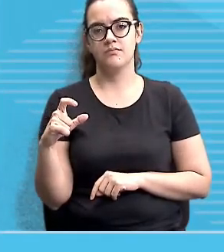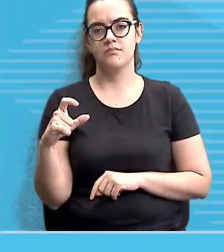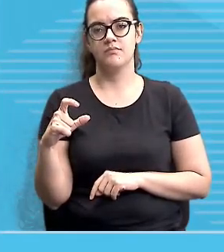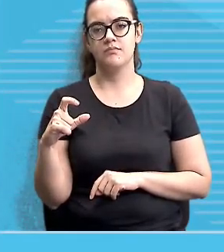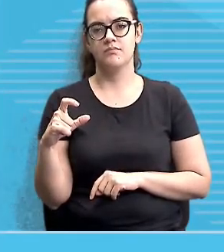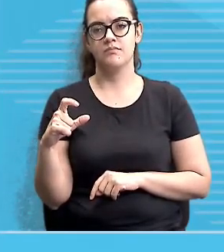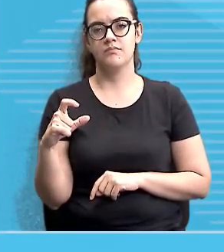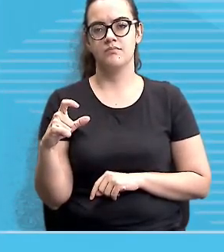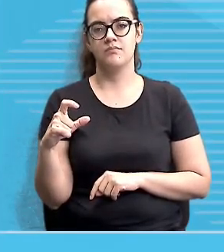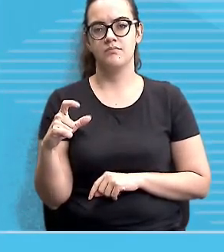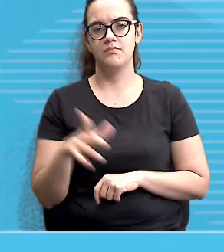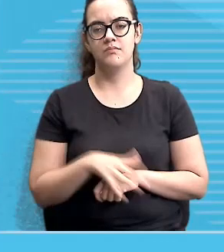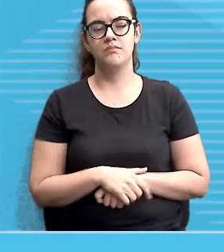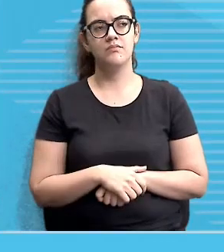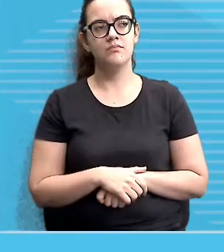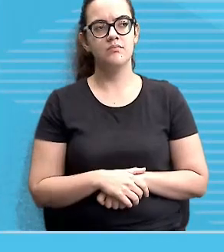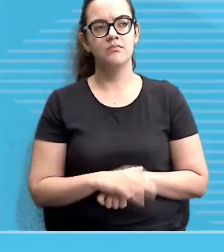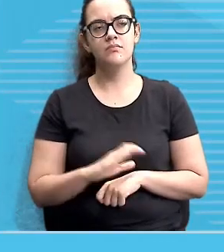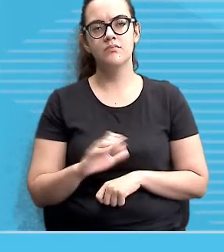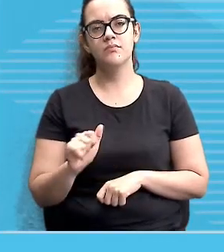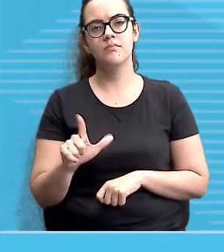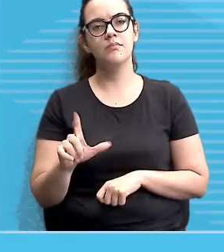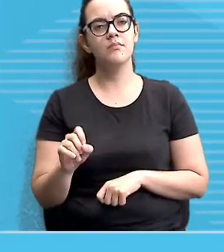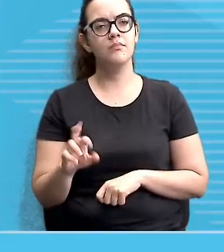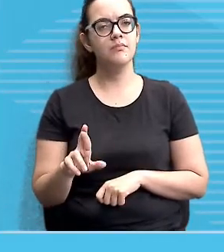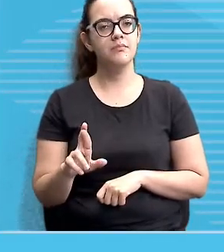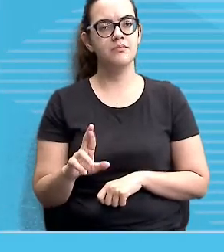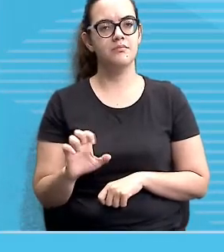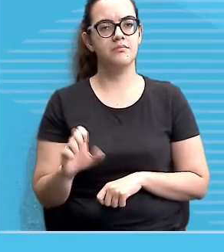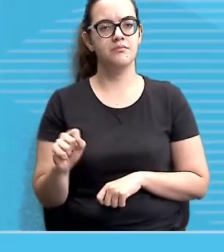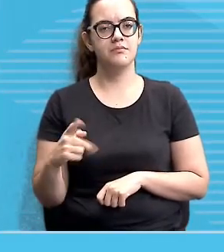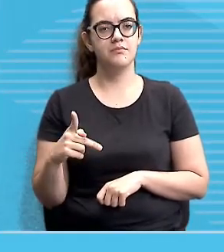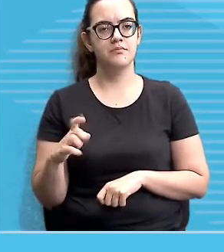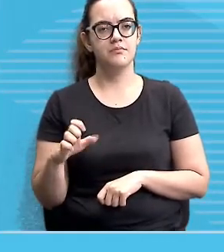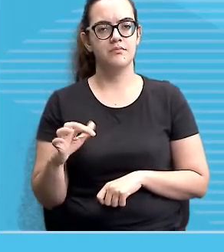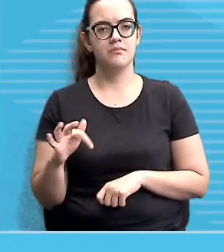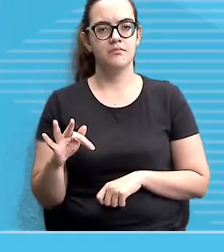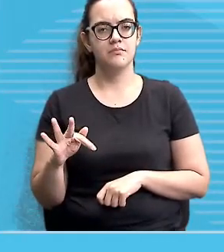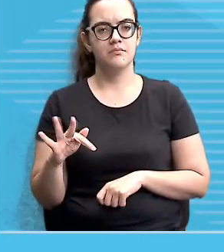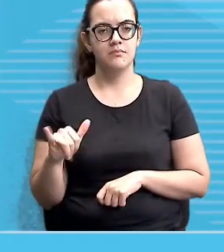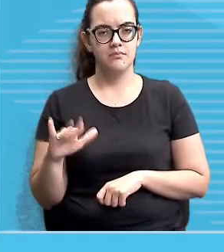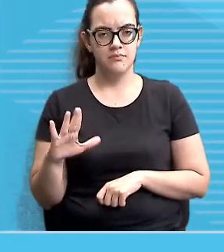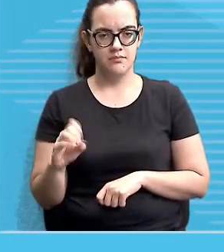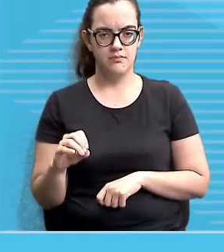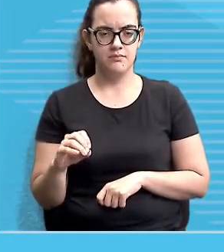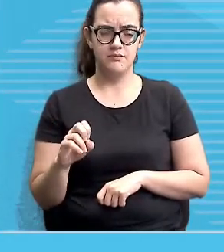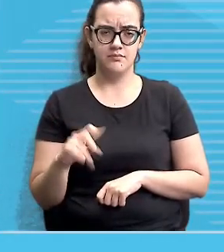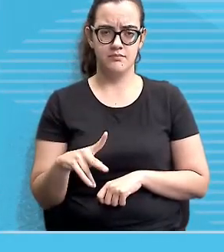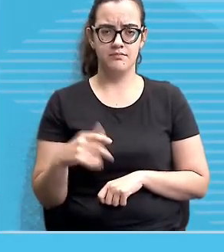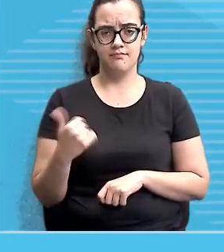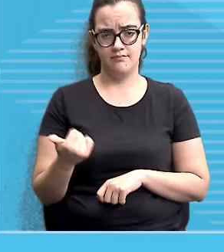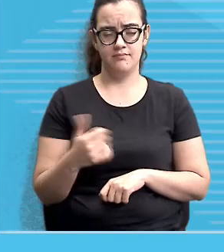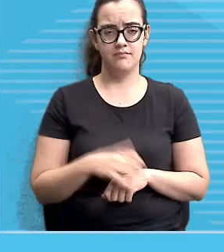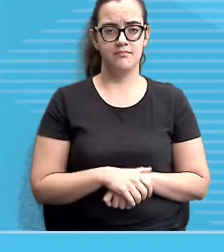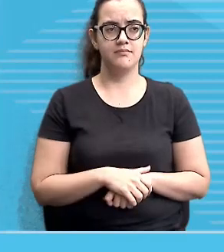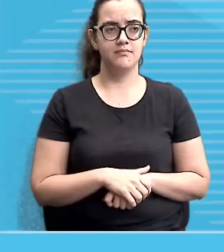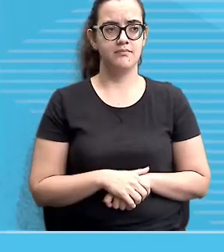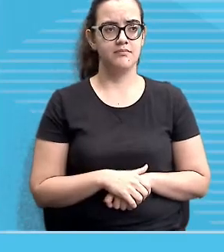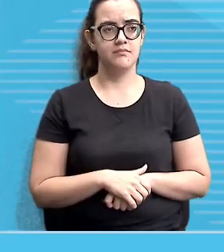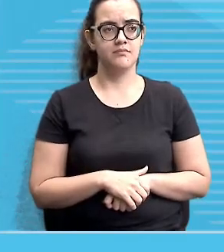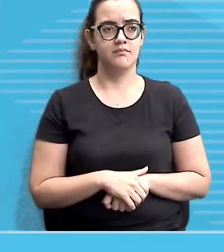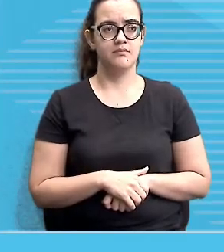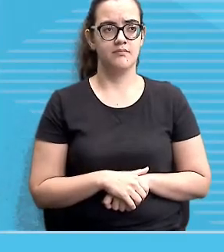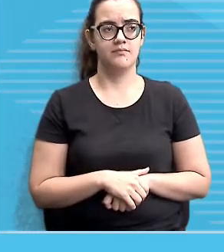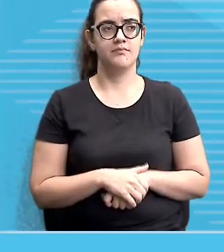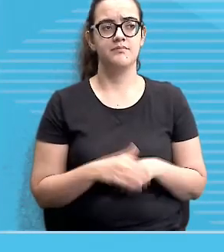ele tá dando calor específico de cada material e também a massa de cada material tá